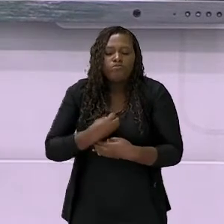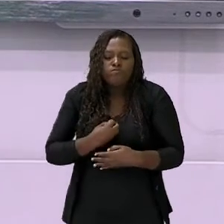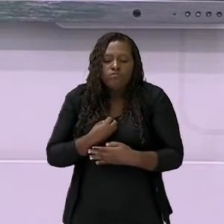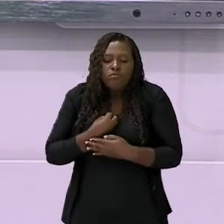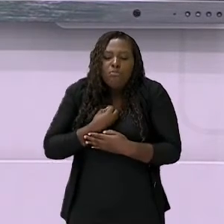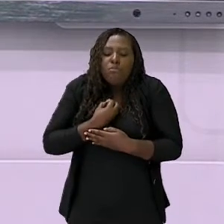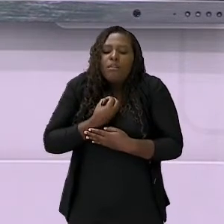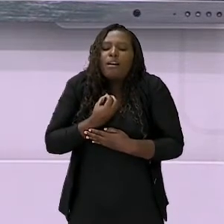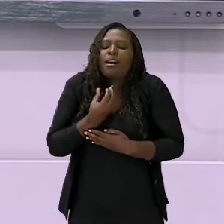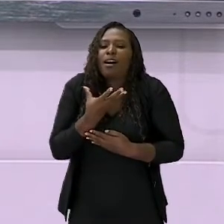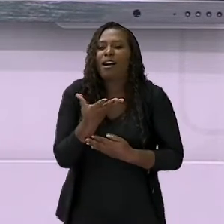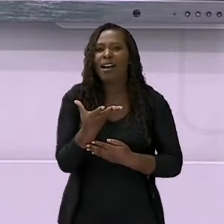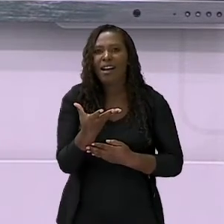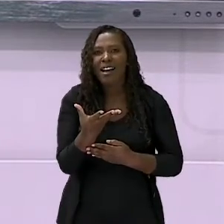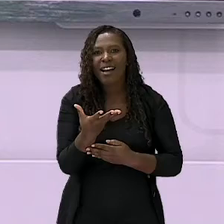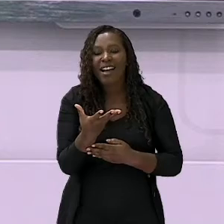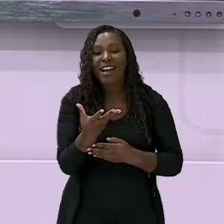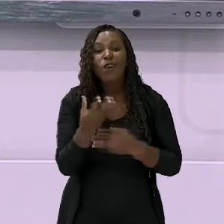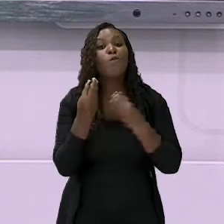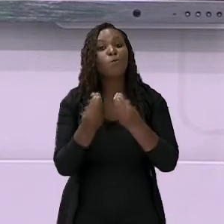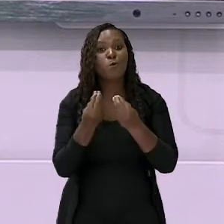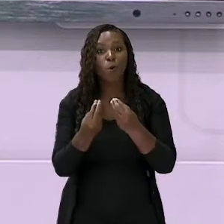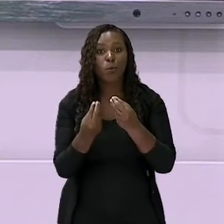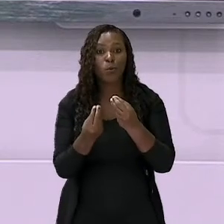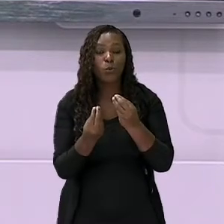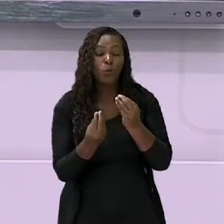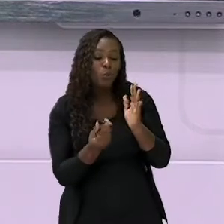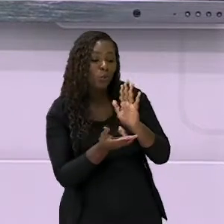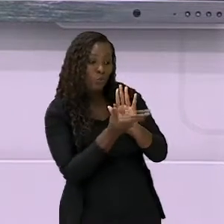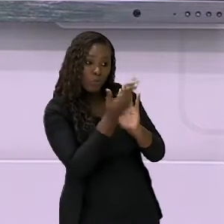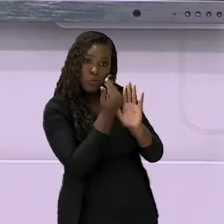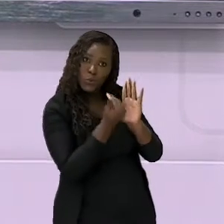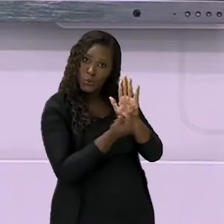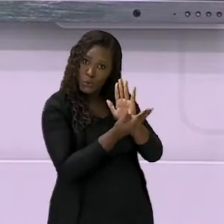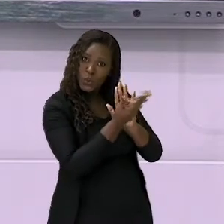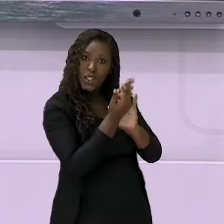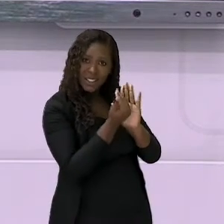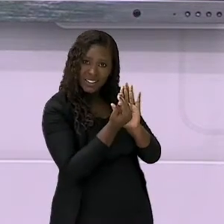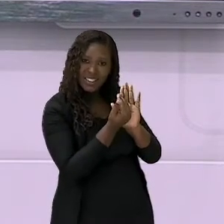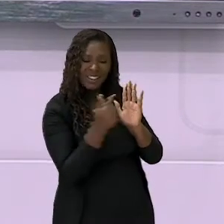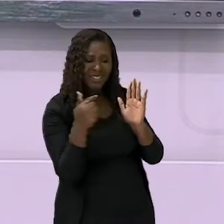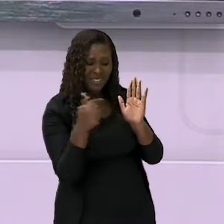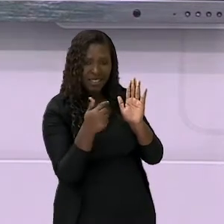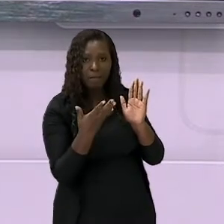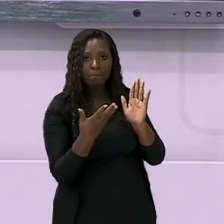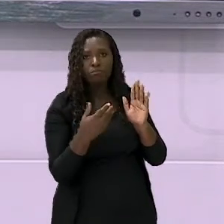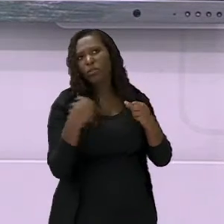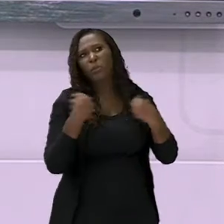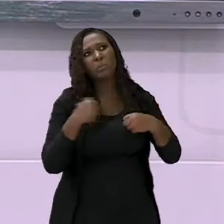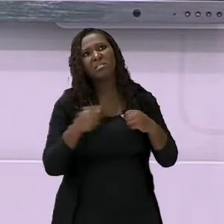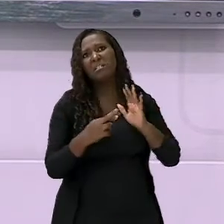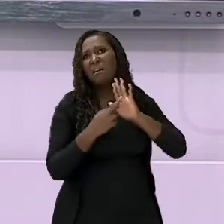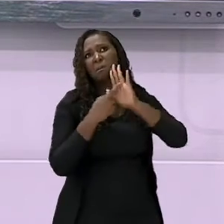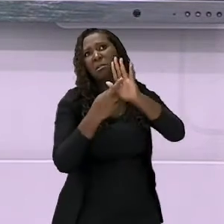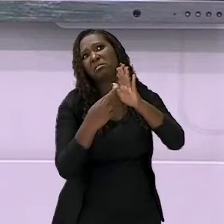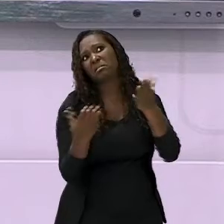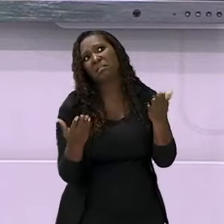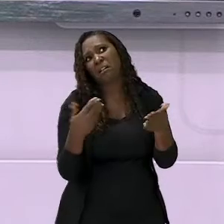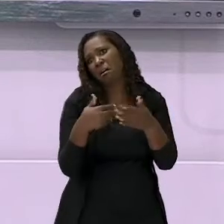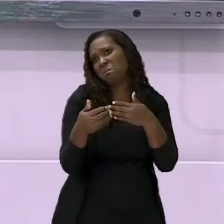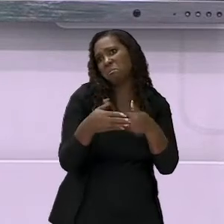um desenho, que não precisa exatamente representar algo ou alguma coisa.